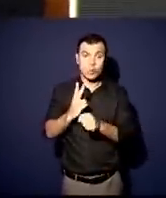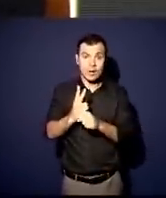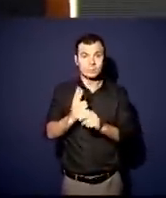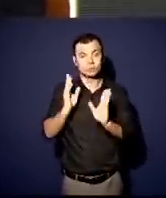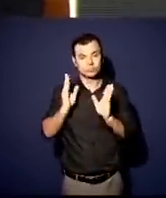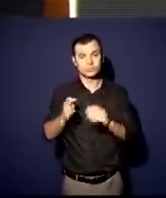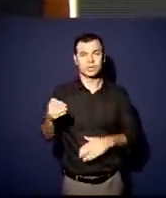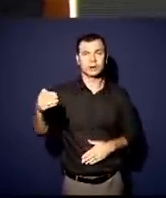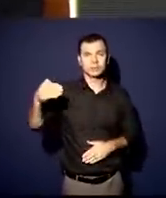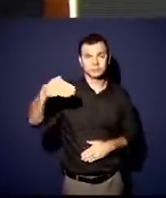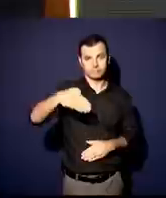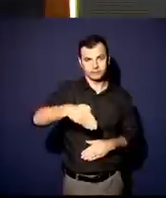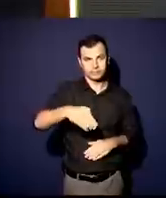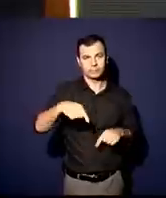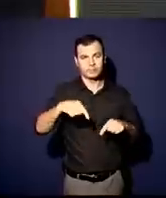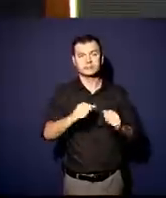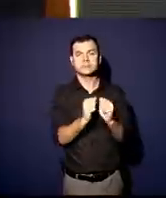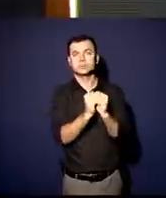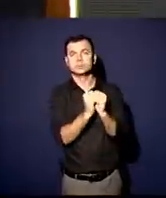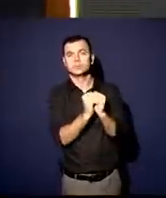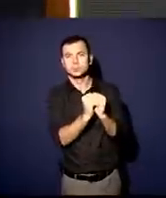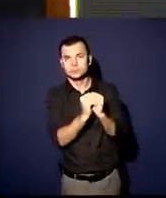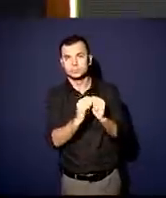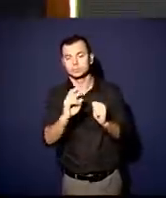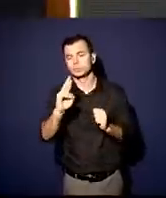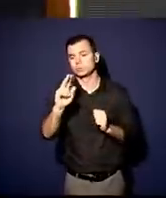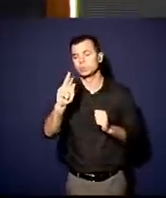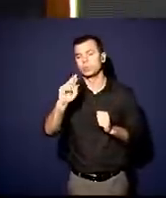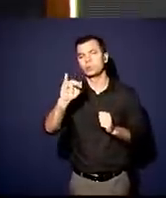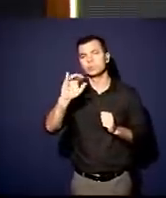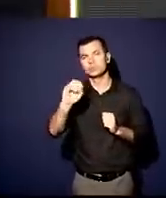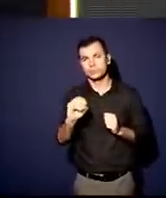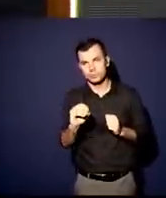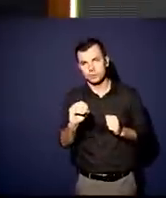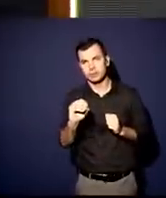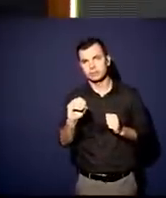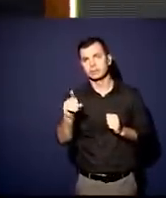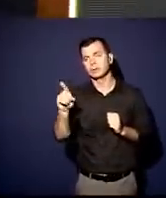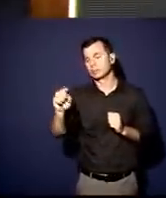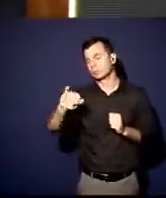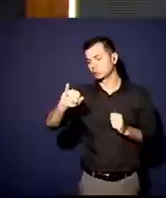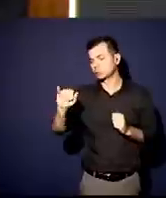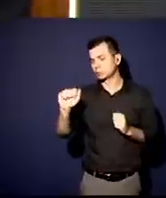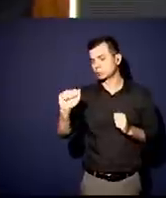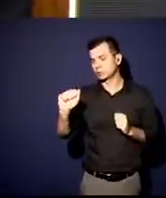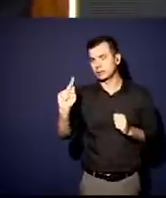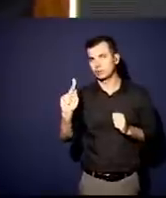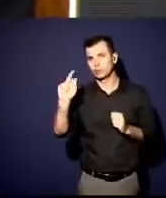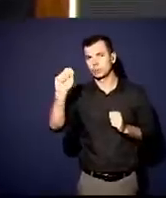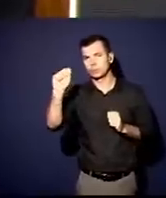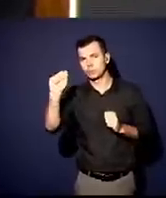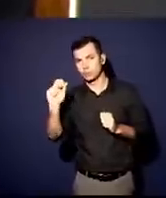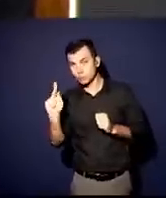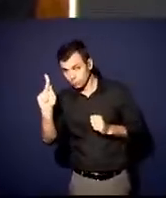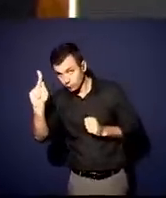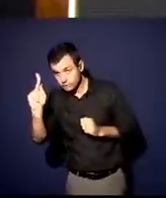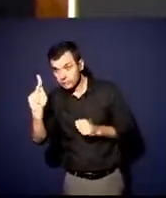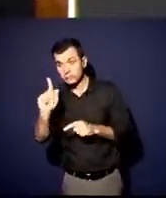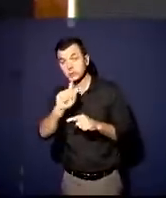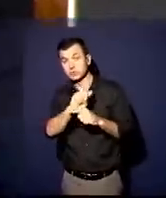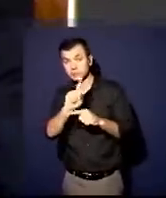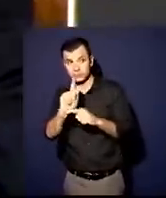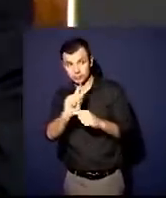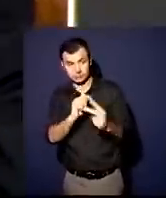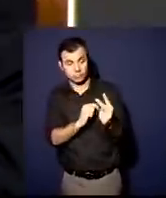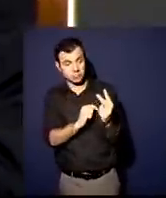né, na companhia aqui do Rogério, né, e do Jakurski, né, então, que são gestores que eu tenho uma